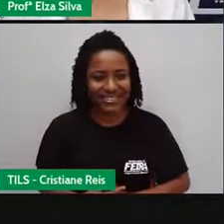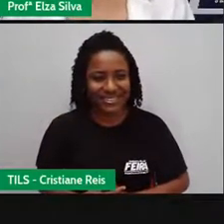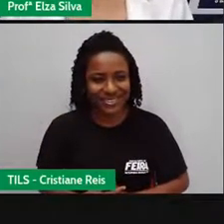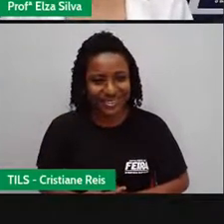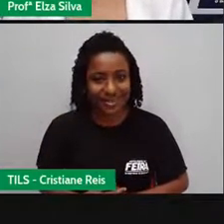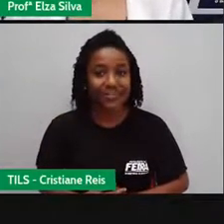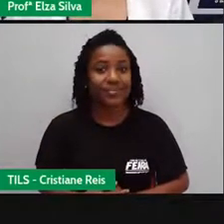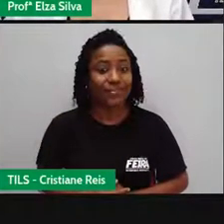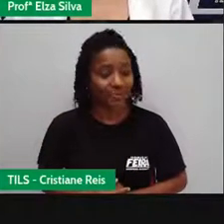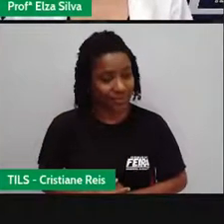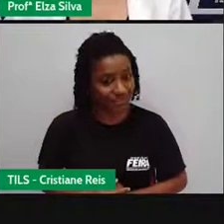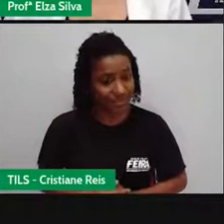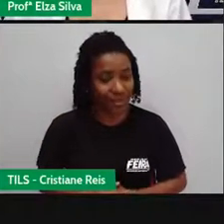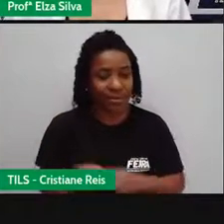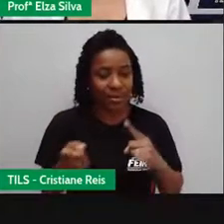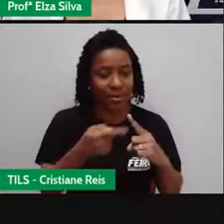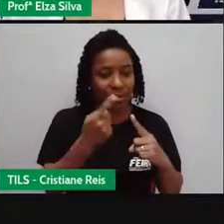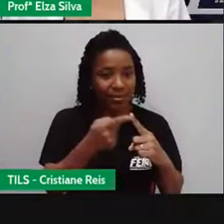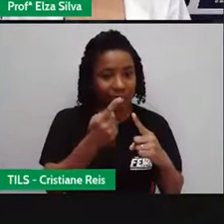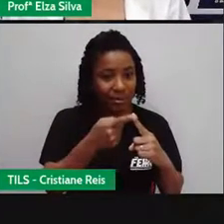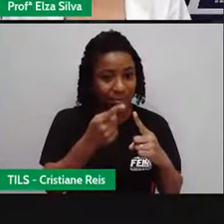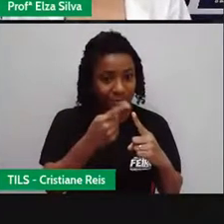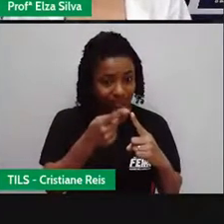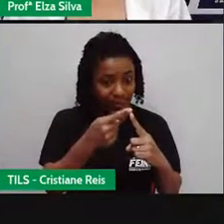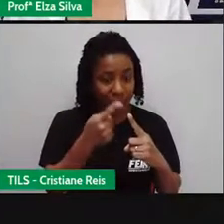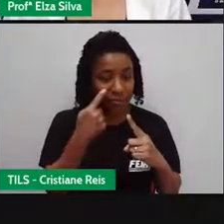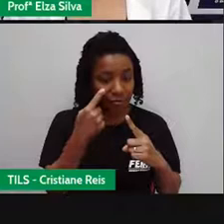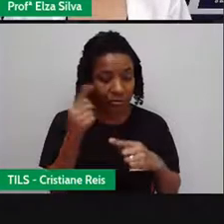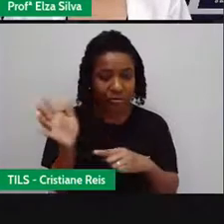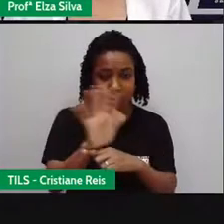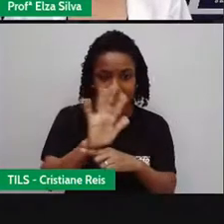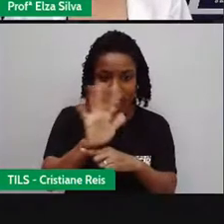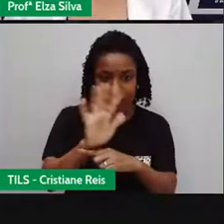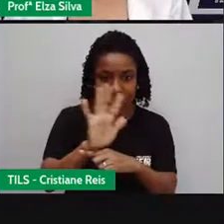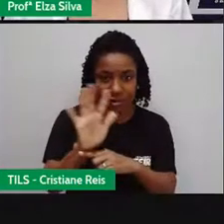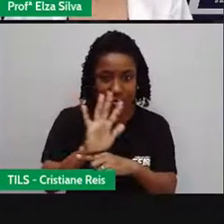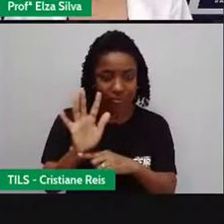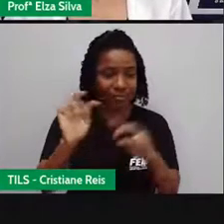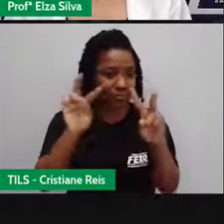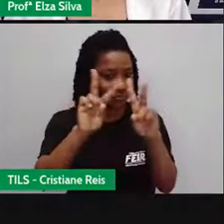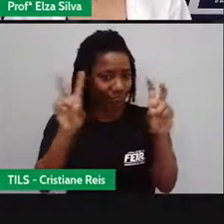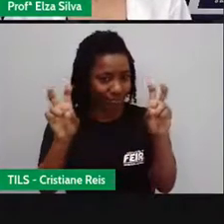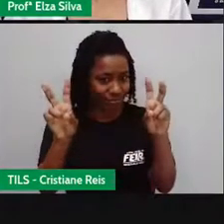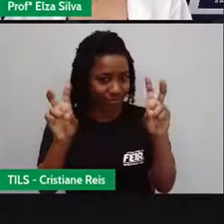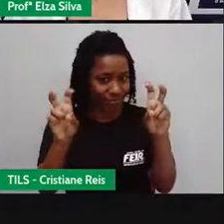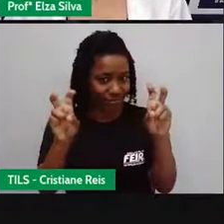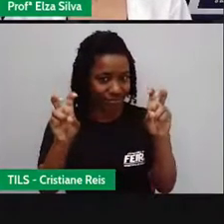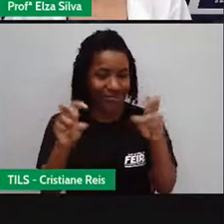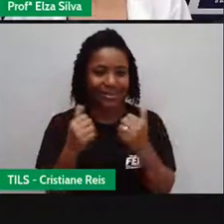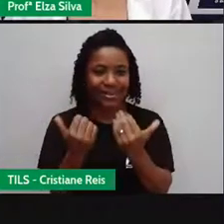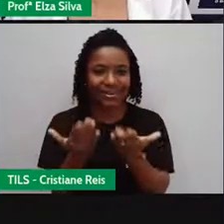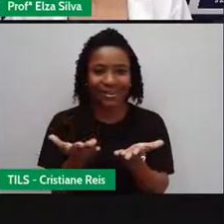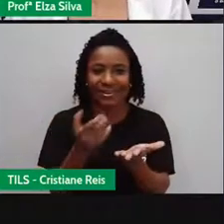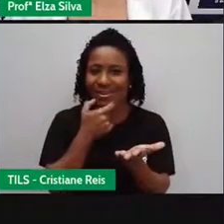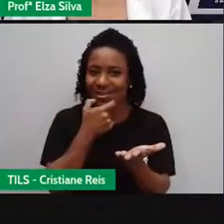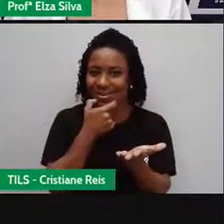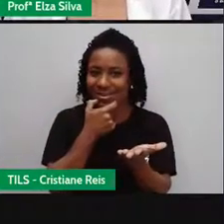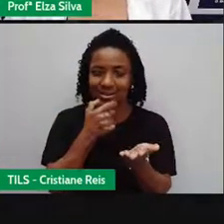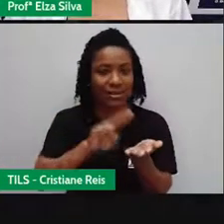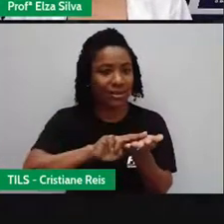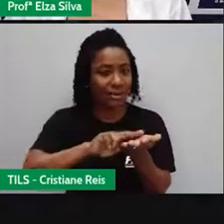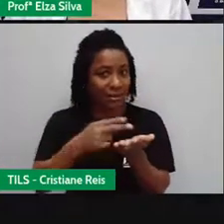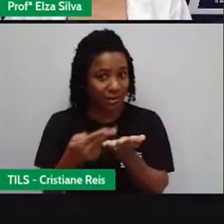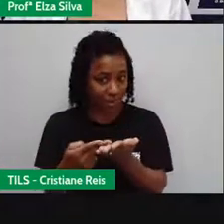Em primeiro lugar, vamos assistir a esse vídeo, cujo título é Why Independence Day is